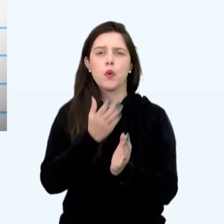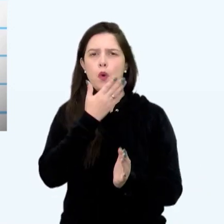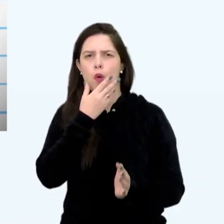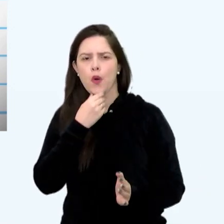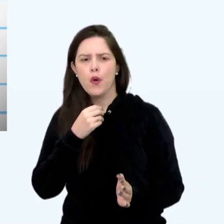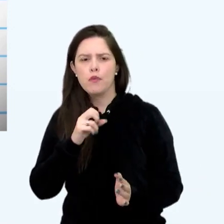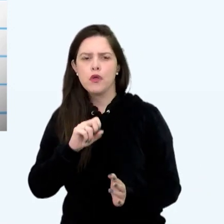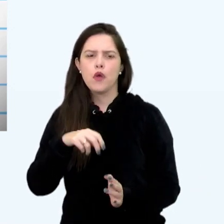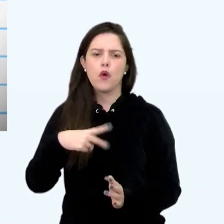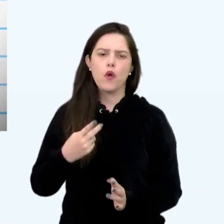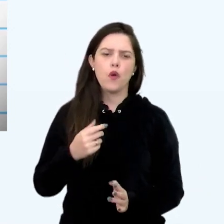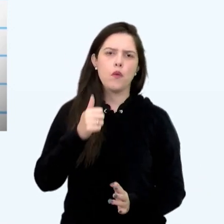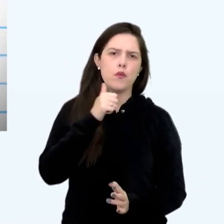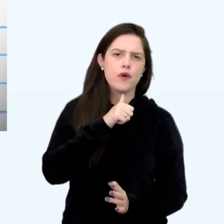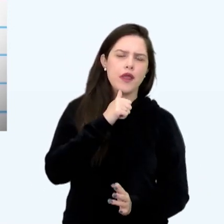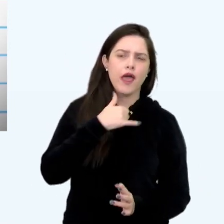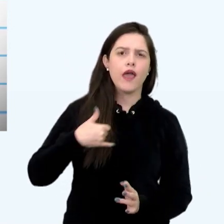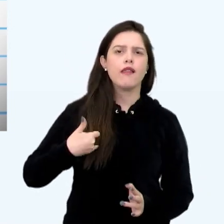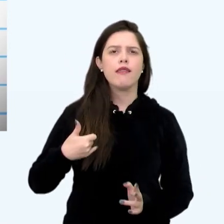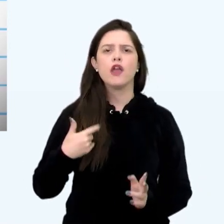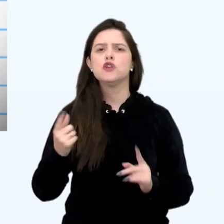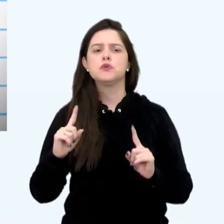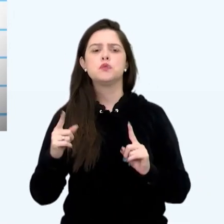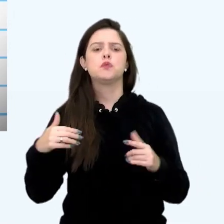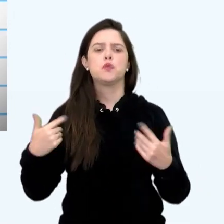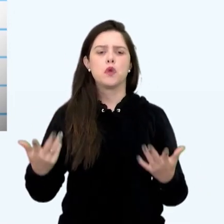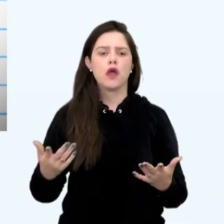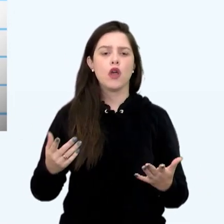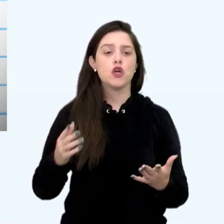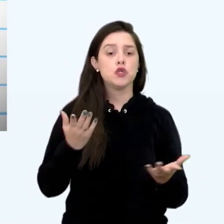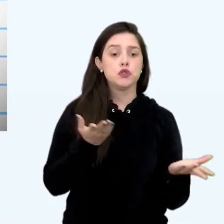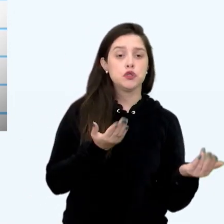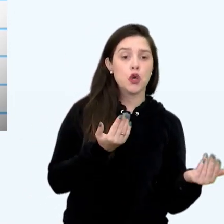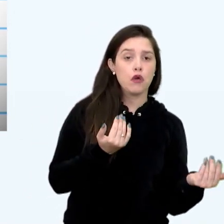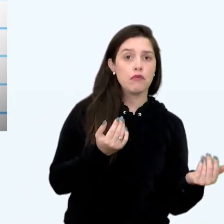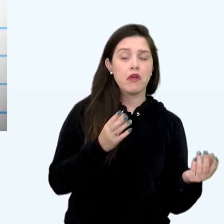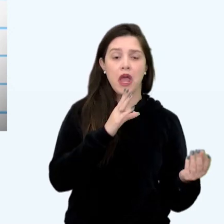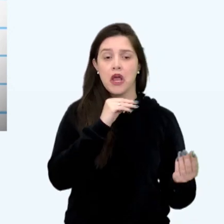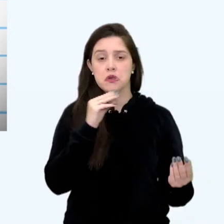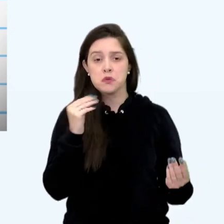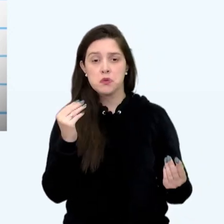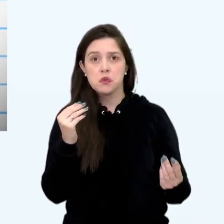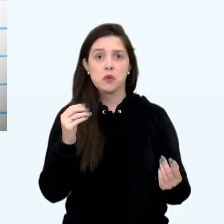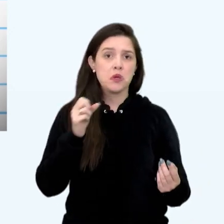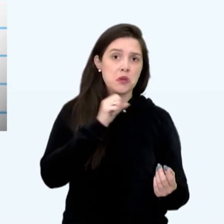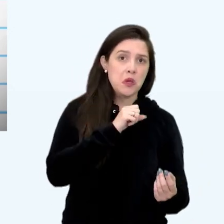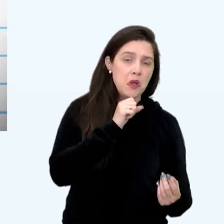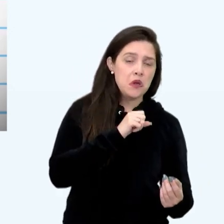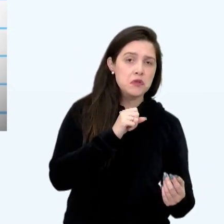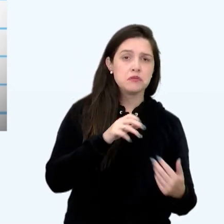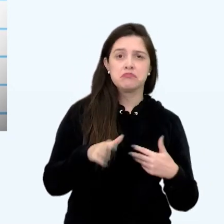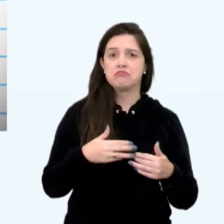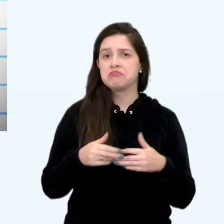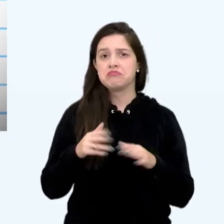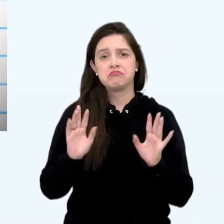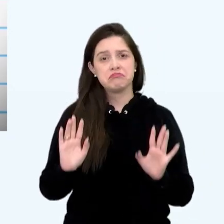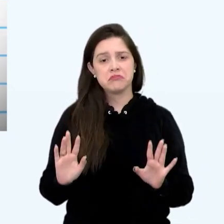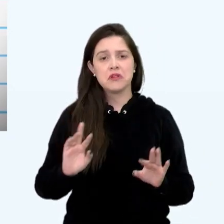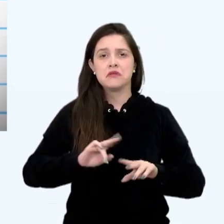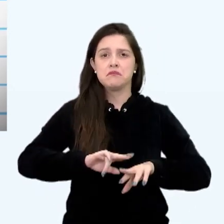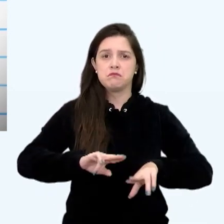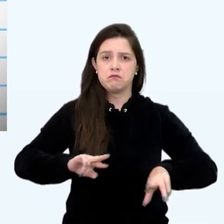a população representada possui mais jovens, adultos ou idosos, enfim. Em um único gráfico, diversas questões